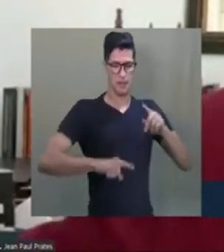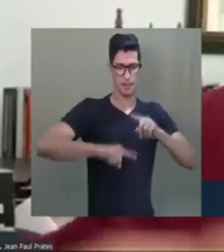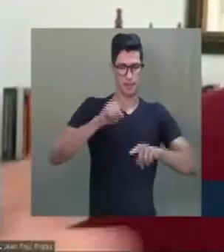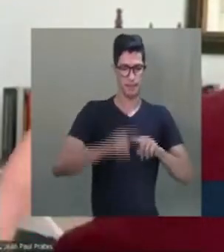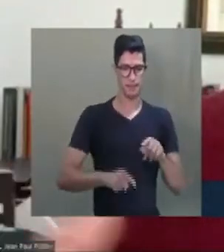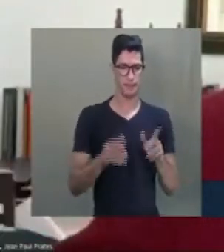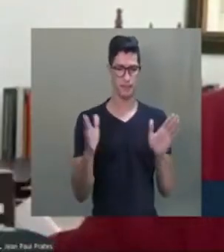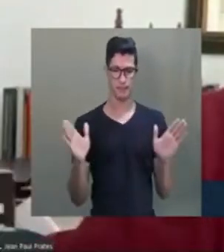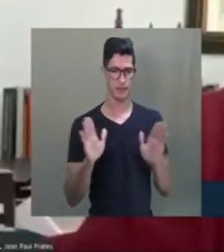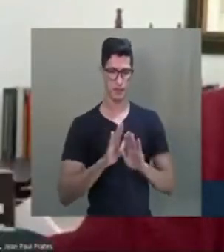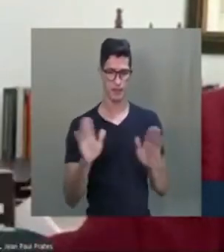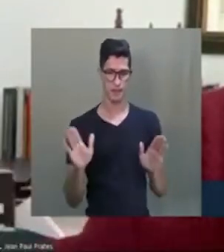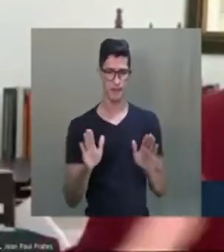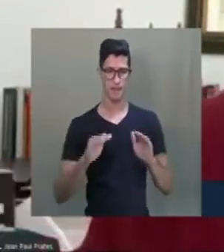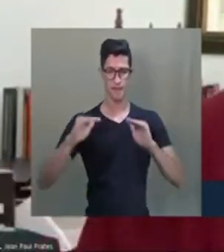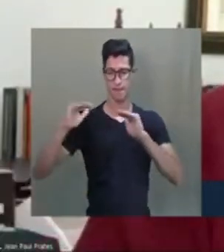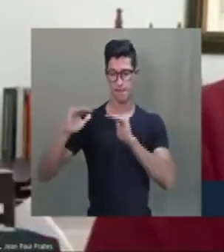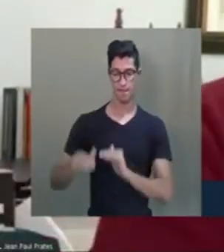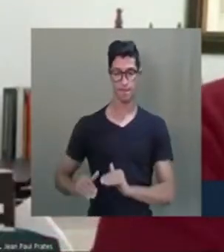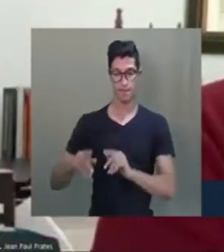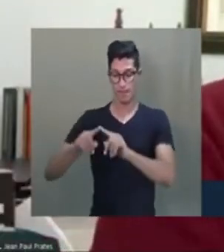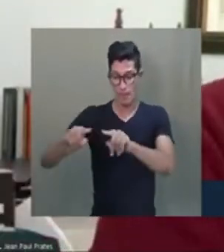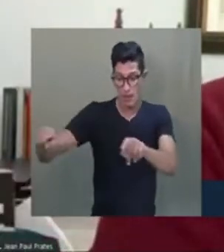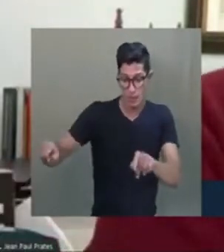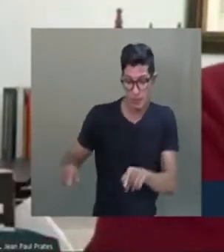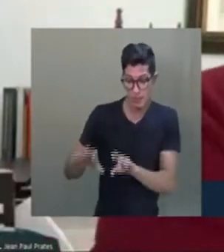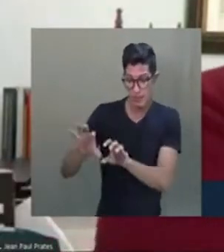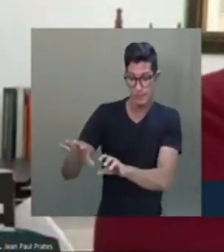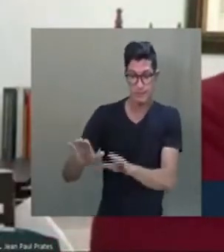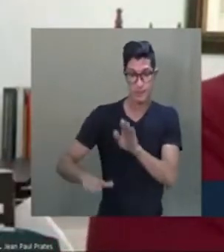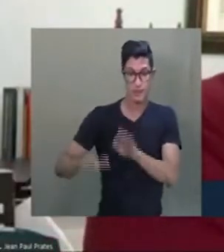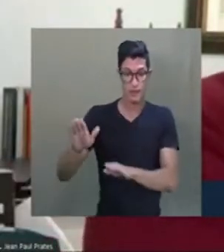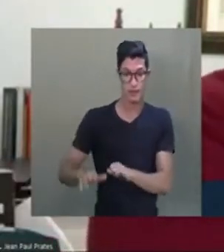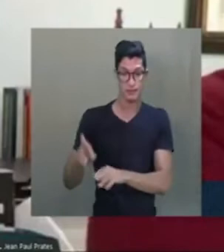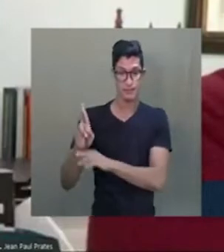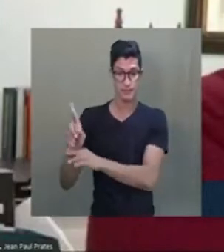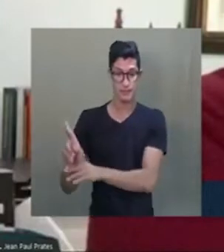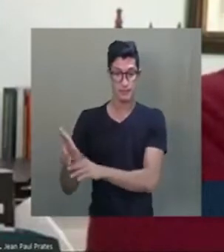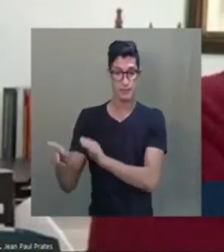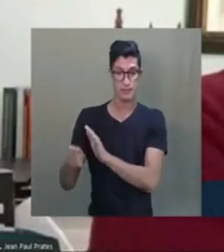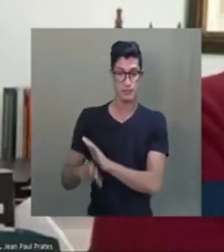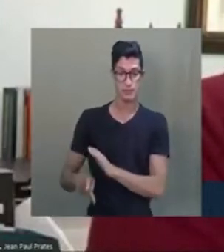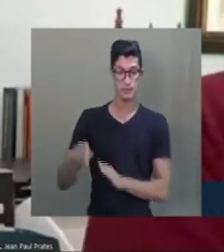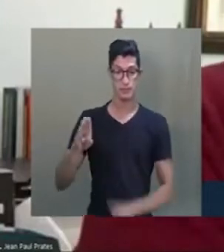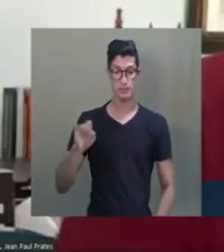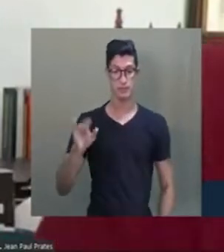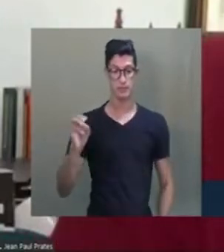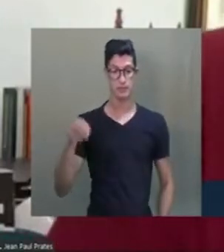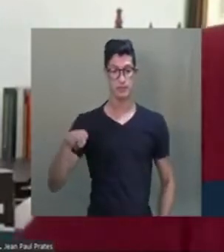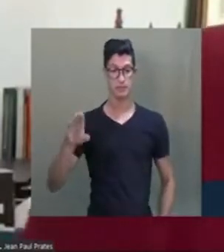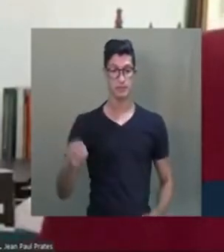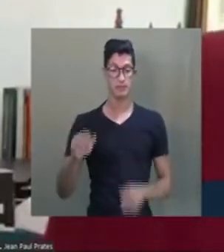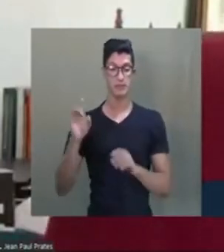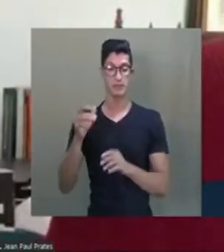equipamentos. O custo é baixíssimo, é um espaço, às vezes mesmo reservado por um biombo, é apenas para que a